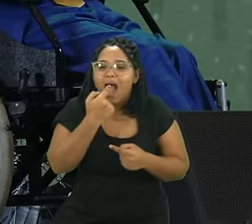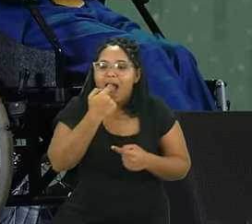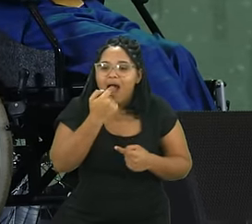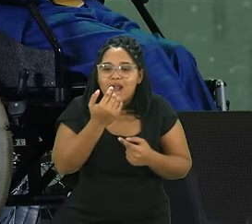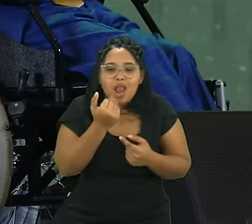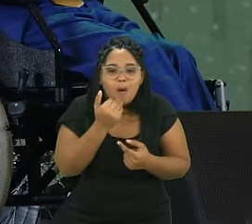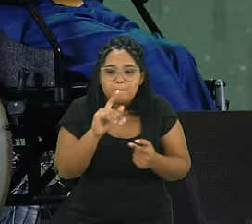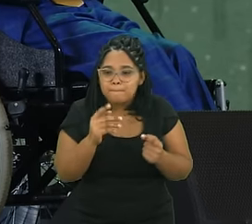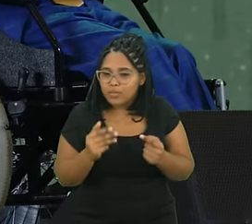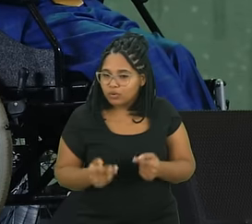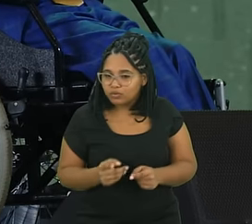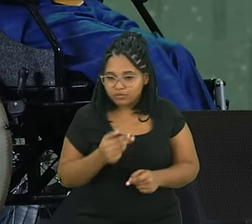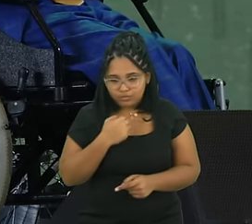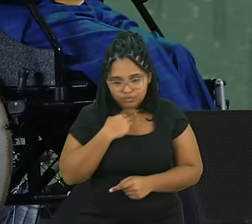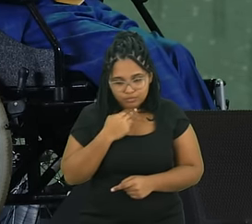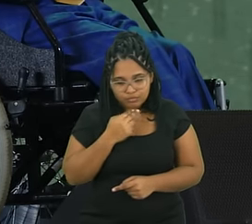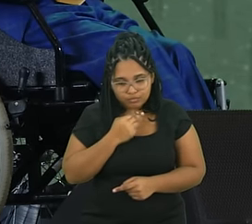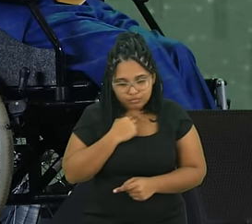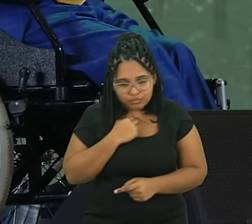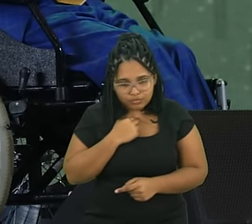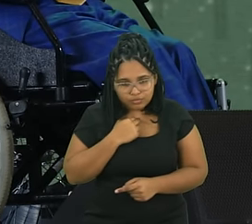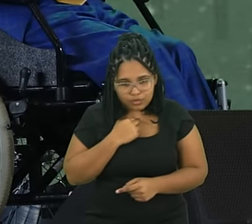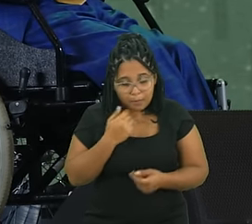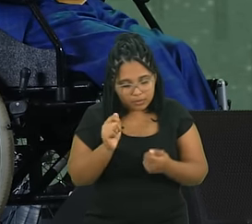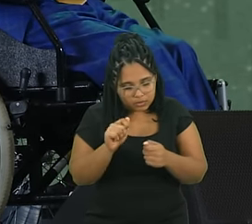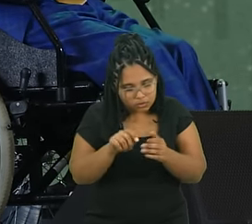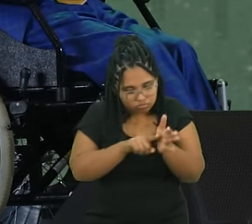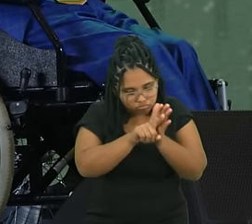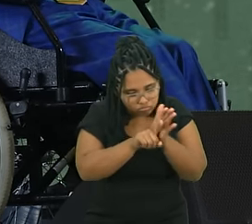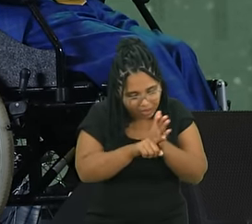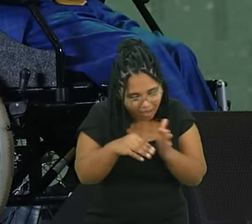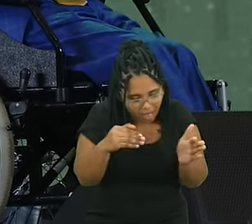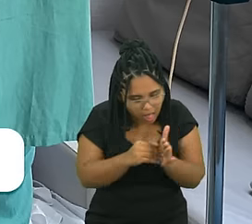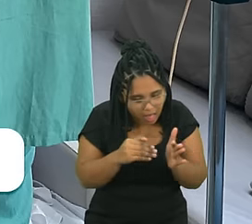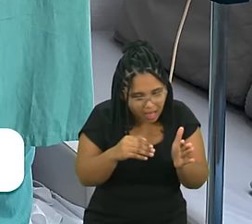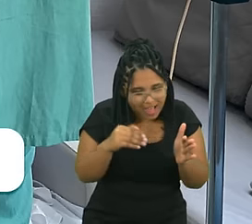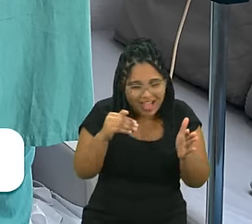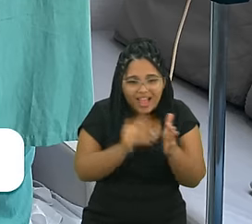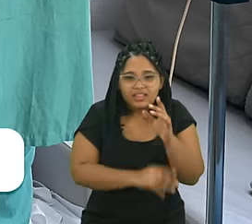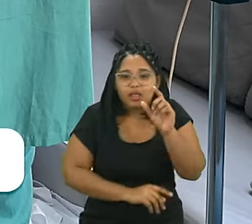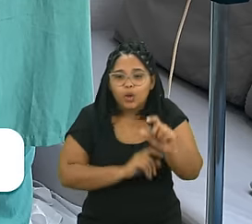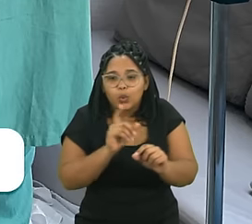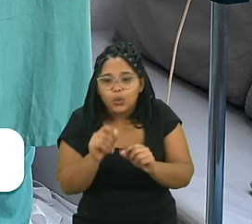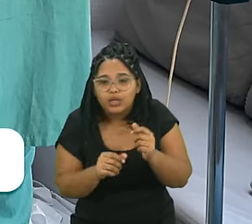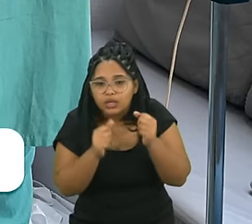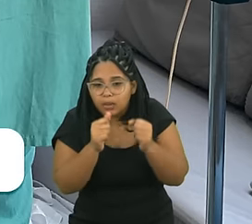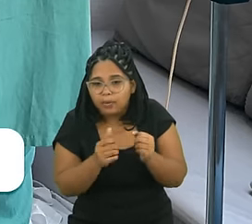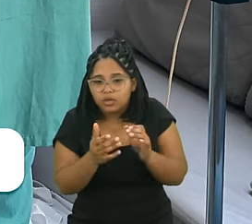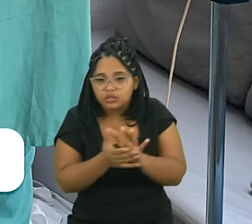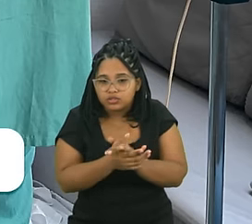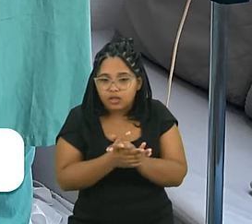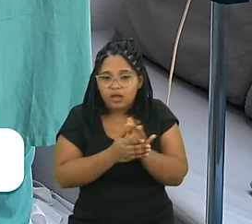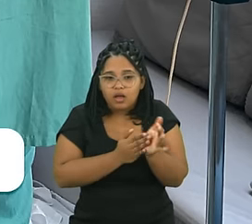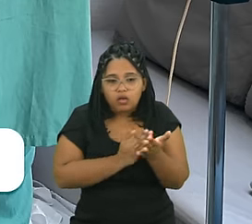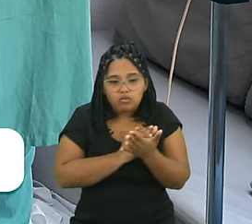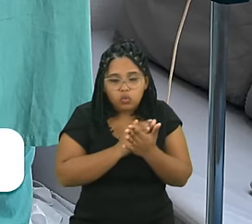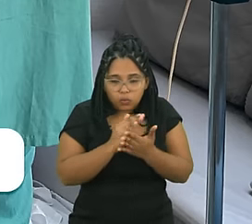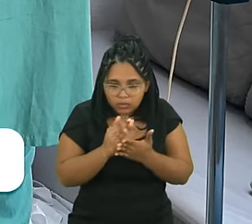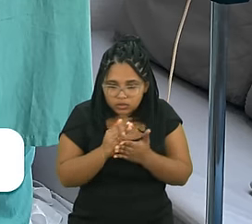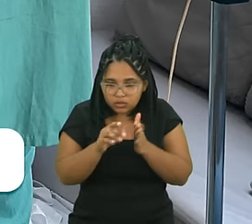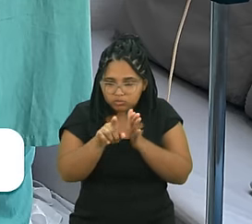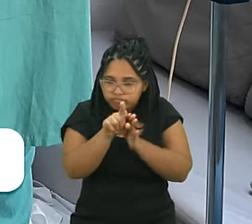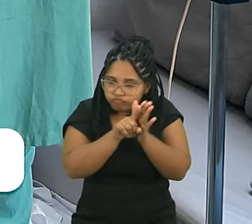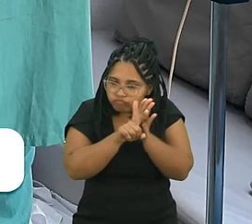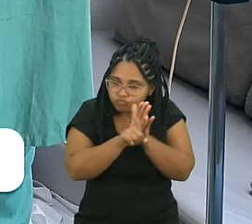que fazer um exame para ver até que ponto. E ali começou a fazer esse exame. Essas duas médicas